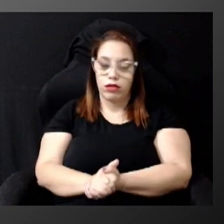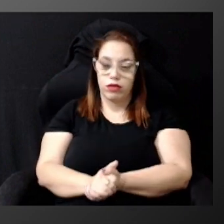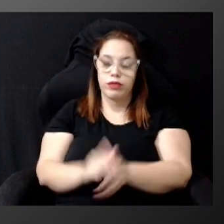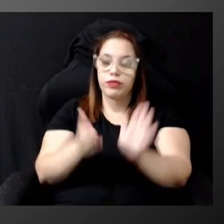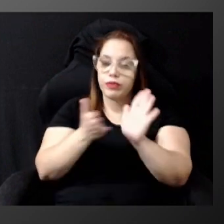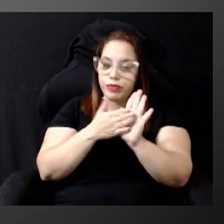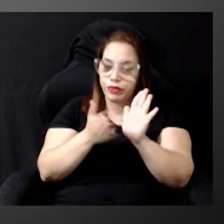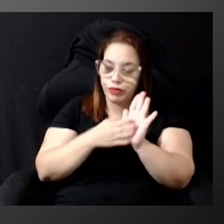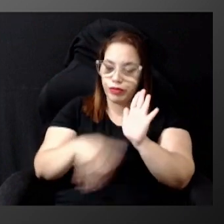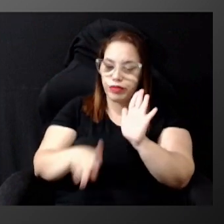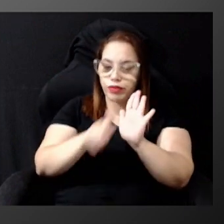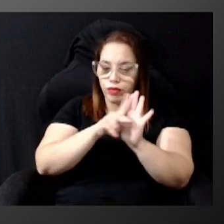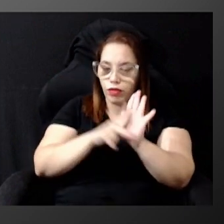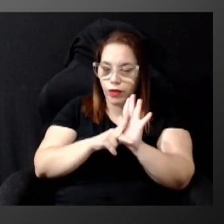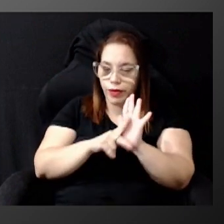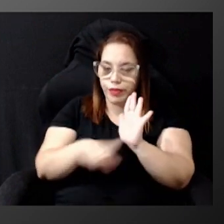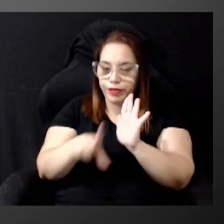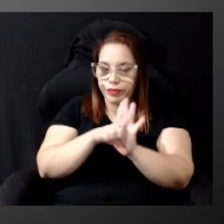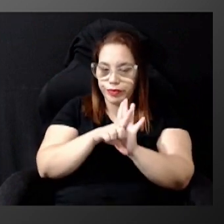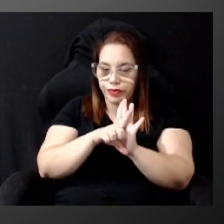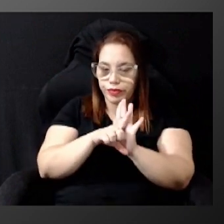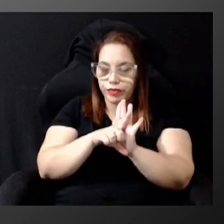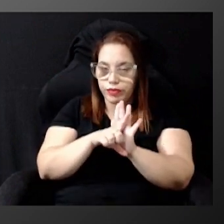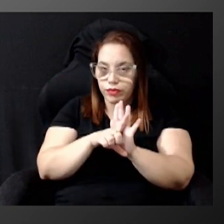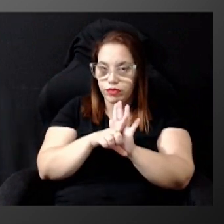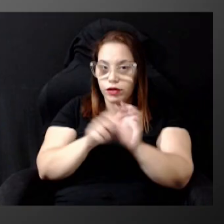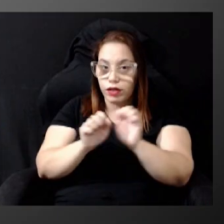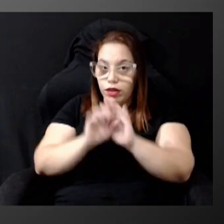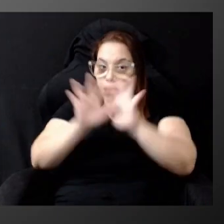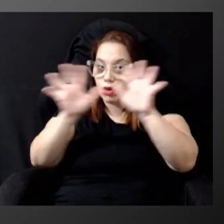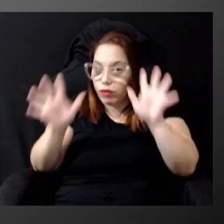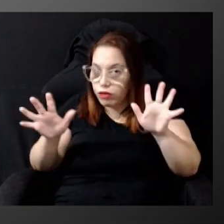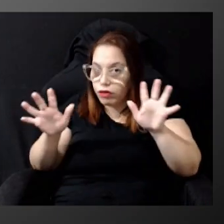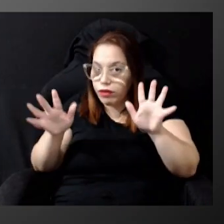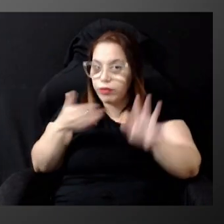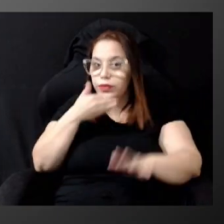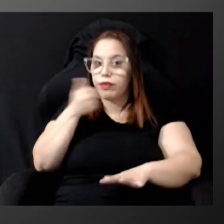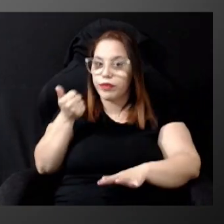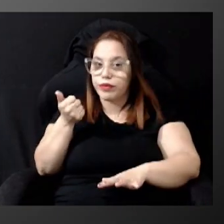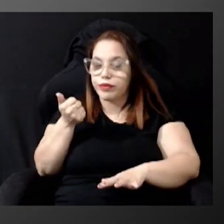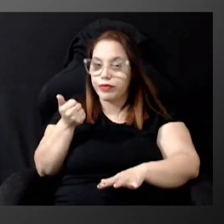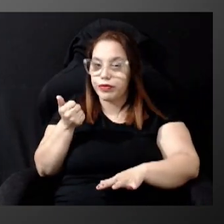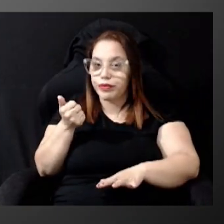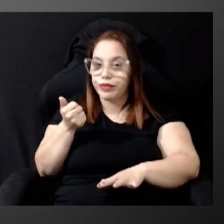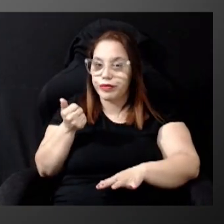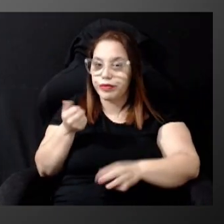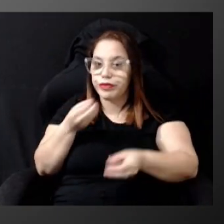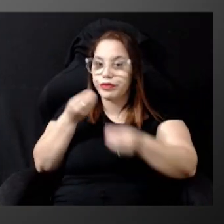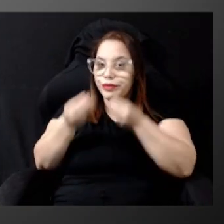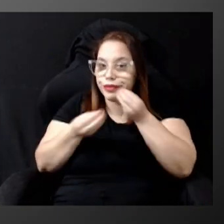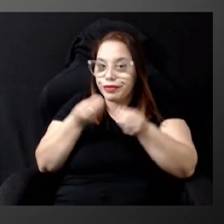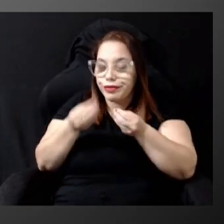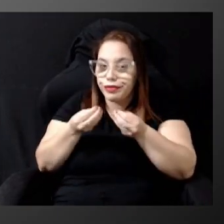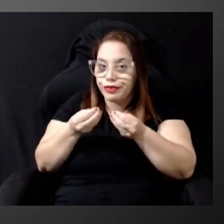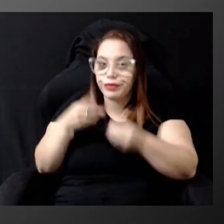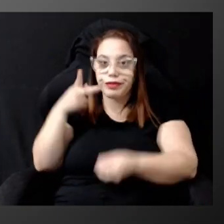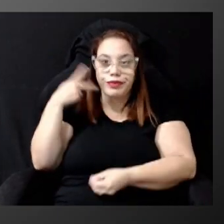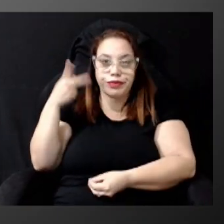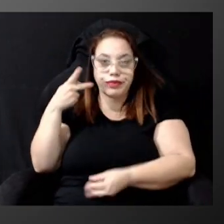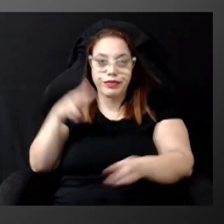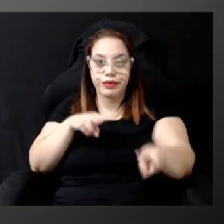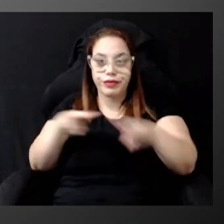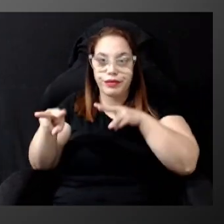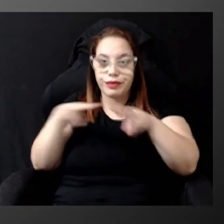que trabalha com essa perspectiva da transparência e de melhorar a forma como a gente, enquanto parlamentar, fiscaliza essas obras e a